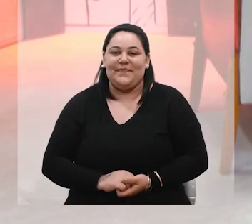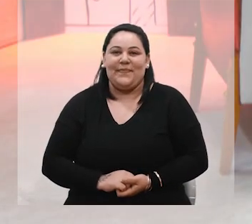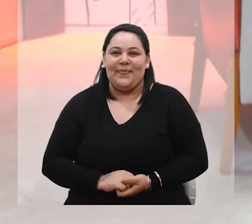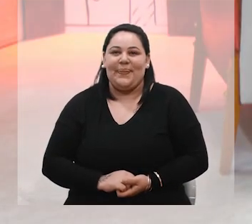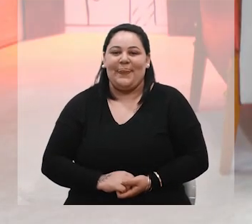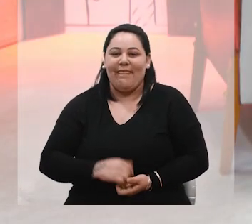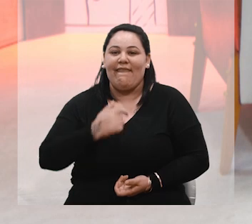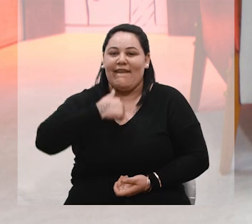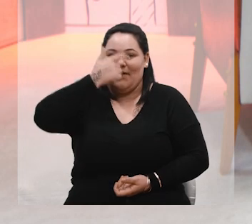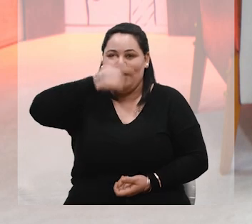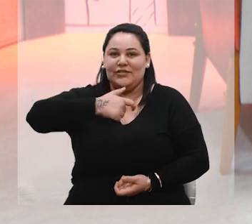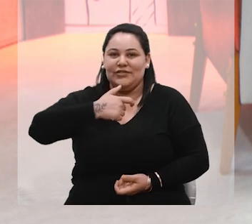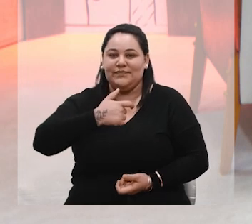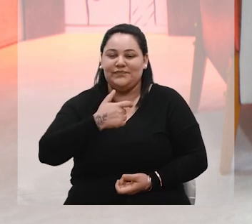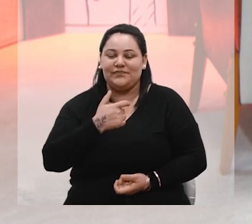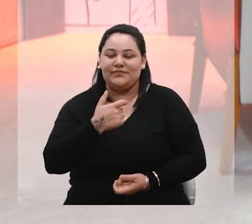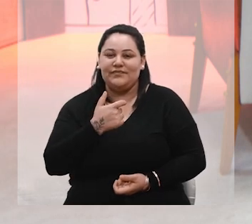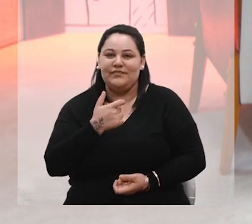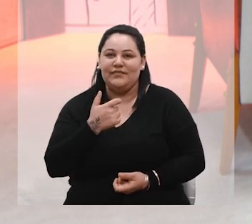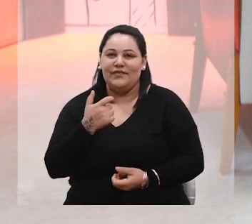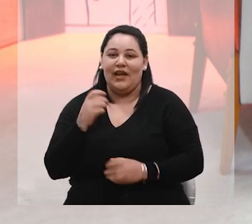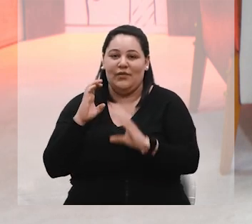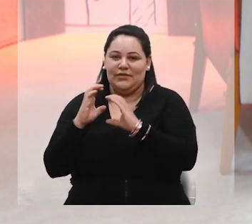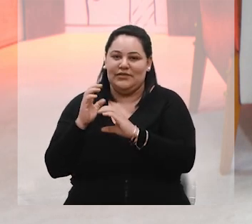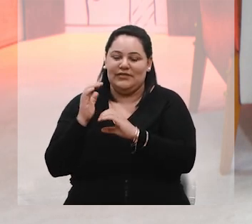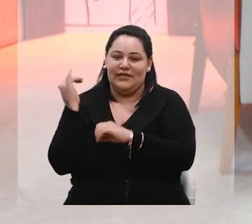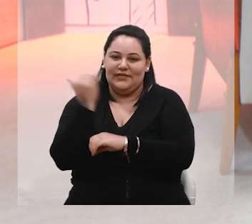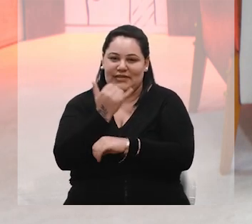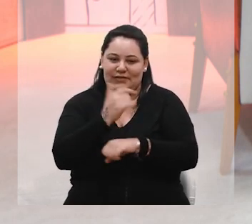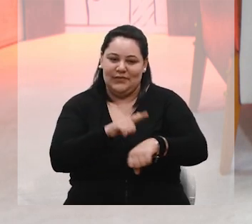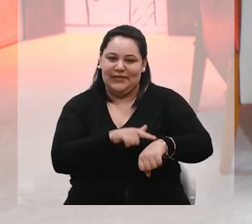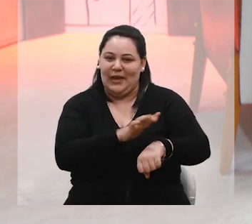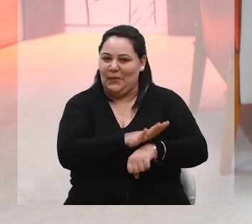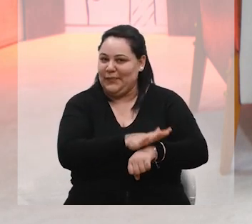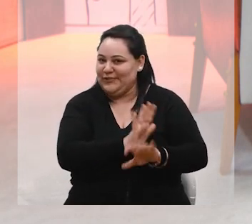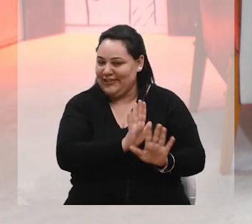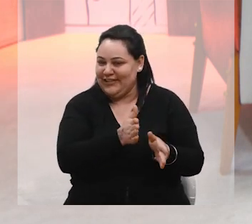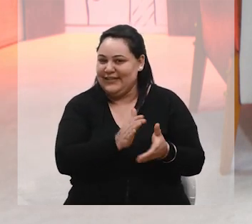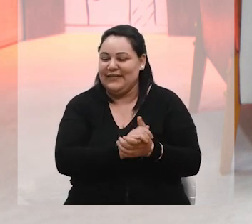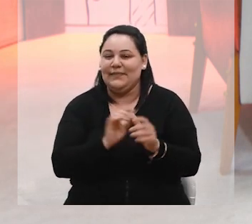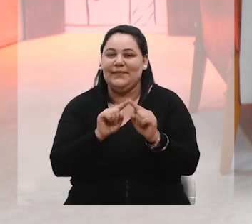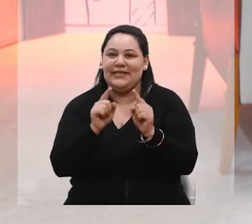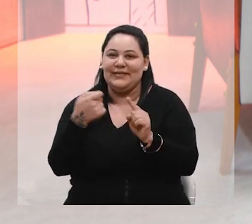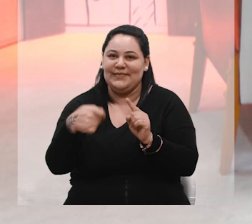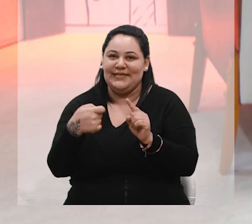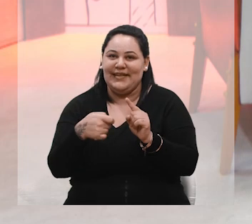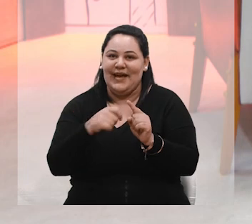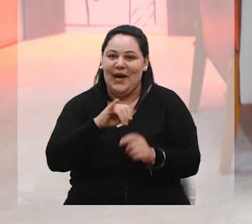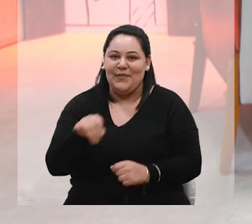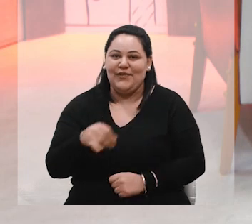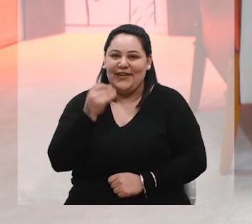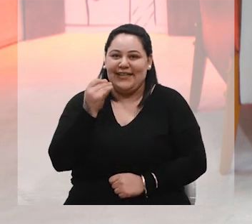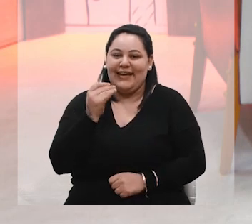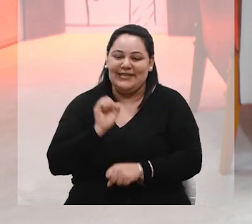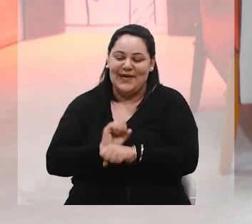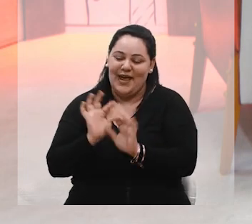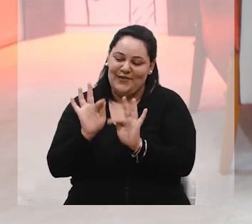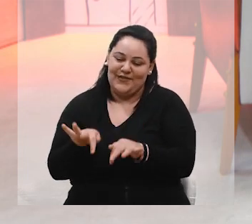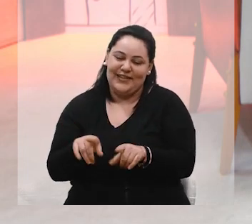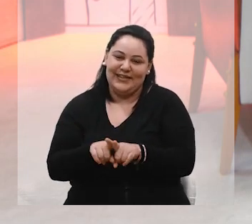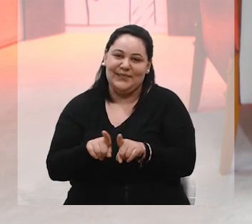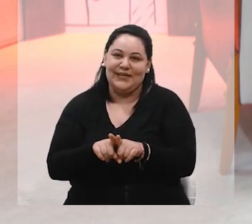grande desfecho, até a nossa produção faz sinal que nós estamos um pouquinho além do tempo, mas eu não quis perder esse gancho, acabei deixando até para o